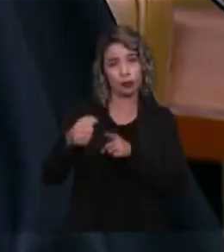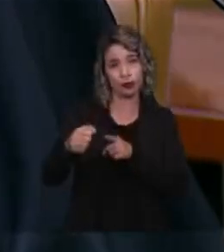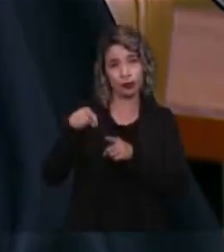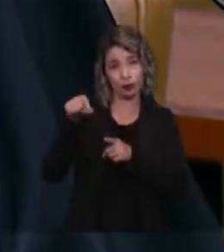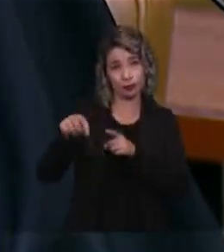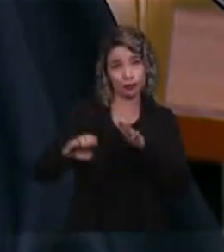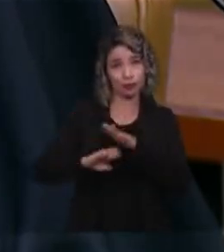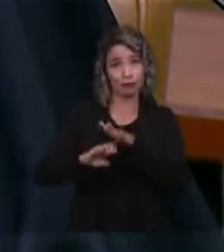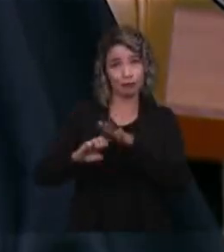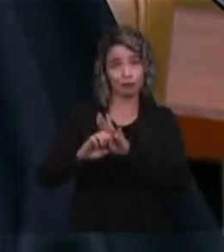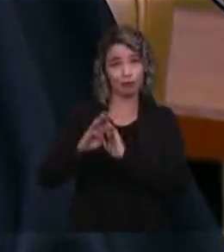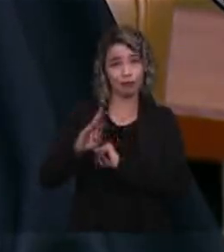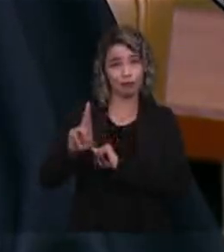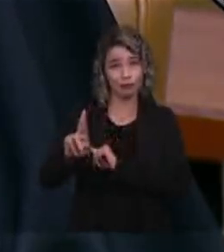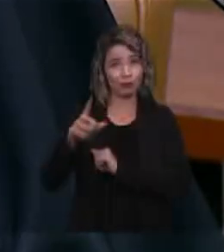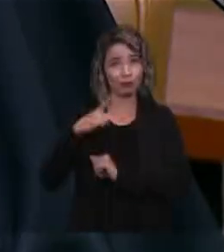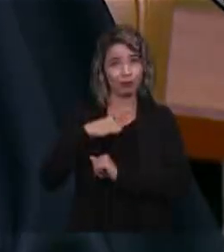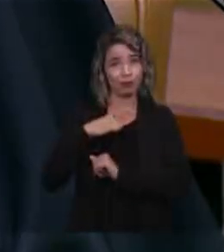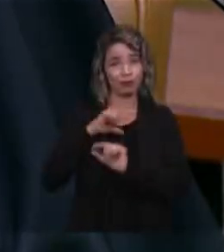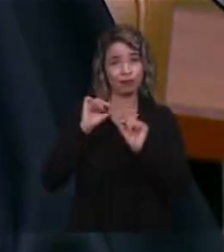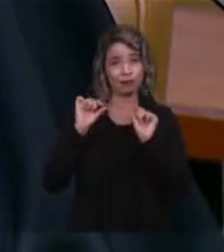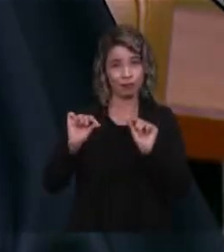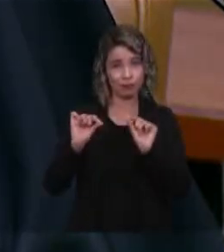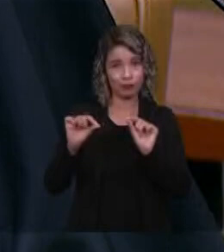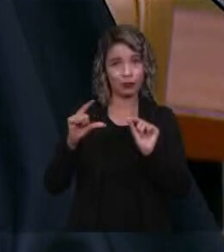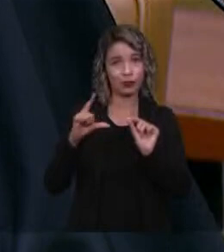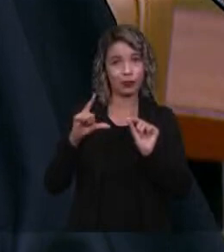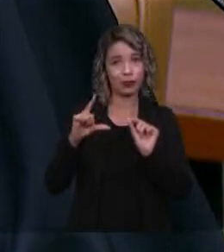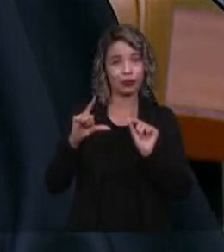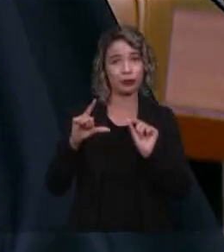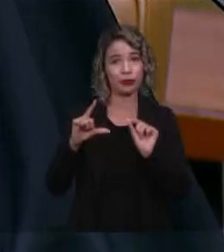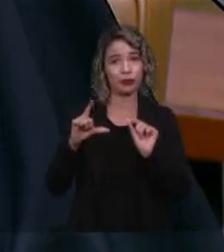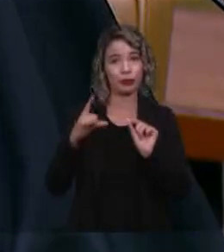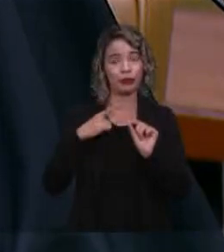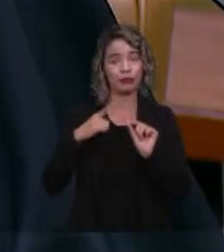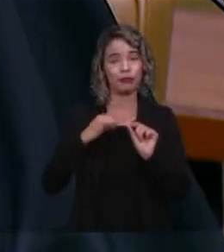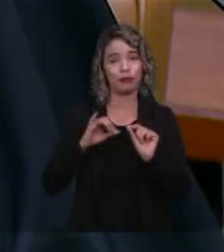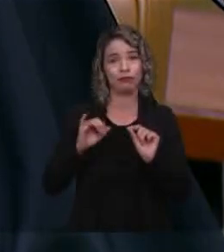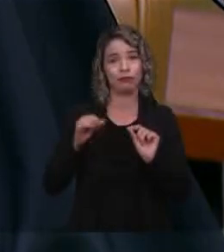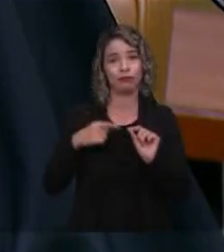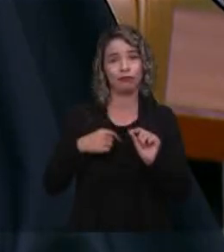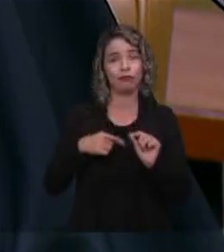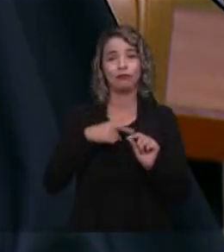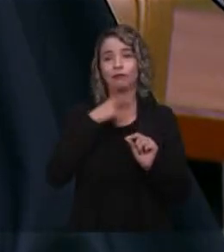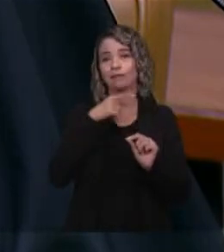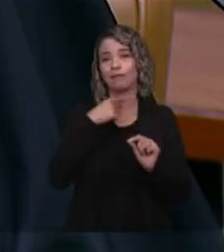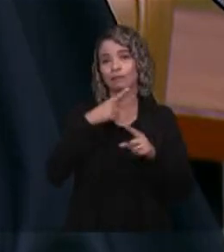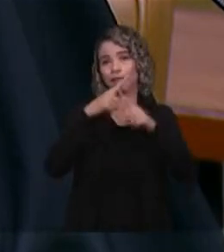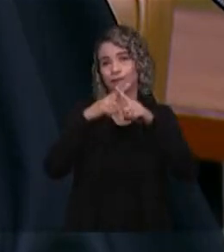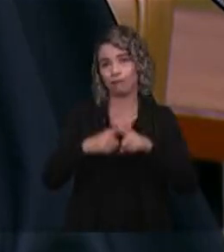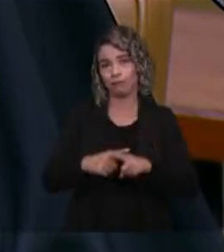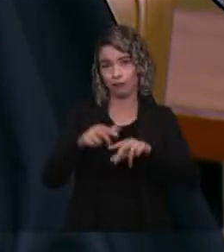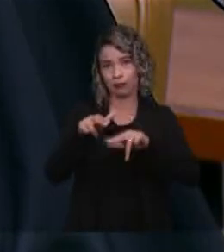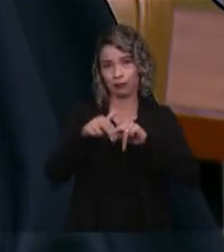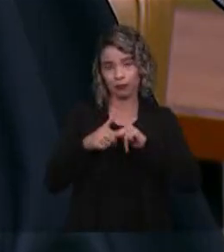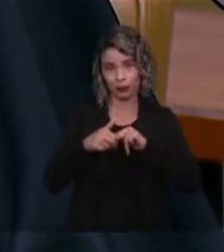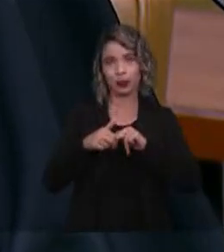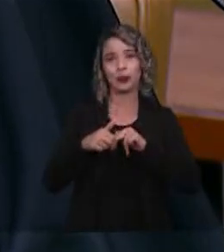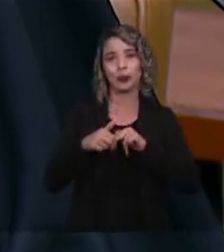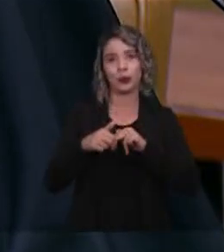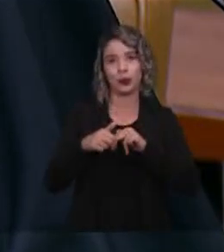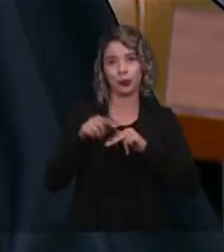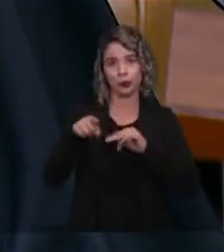empresária, em que teria havido, segundo a Procuradoria-Geral da República, frustração do caráter competitivo dos respectivos